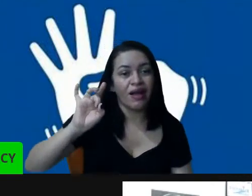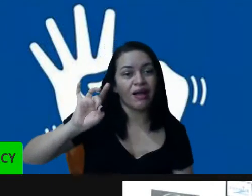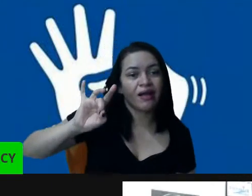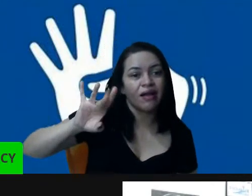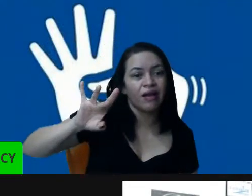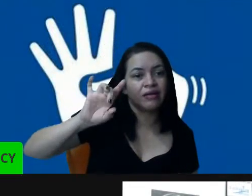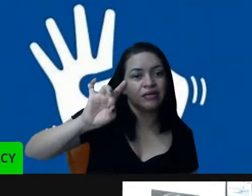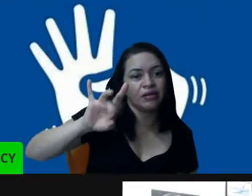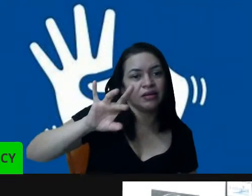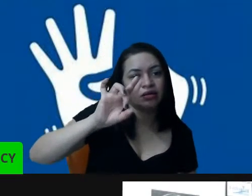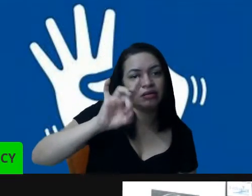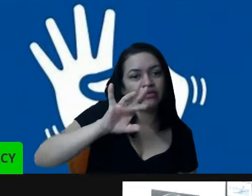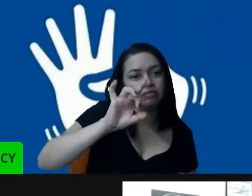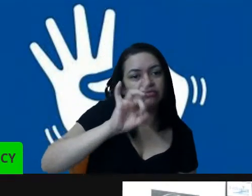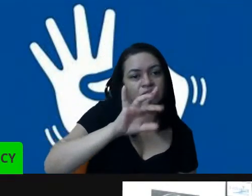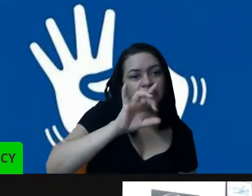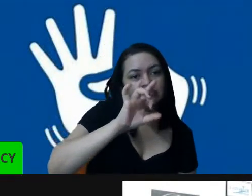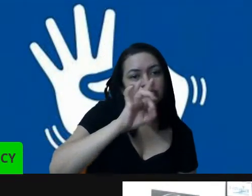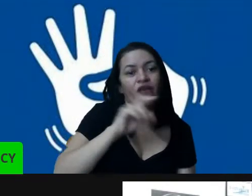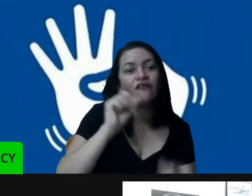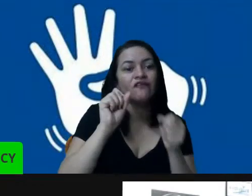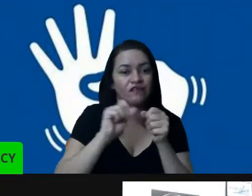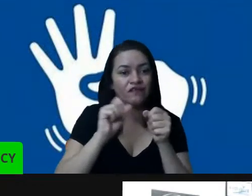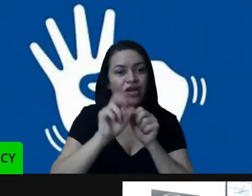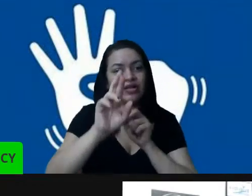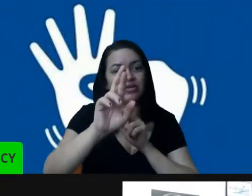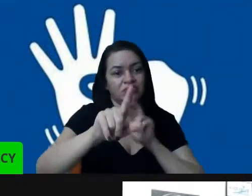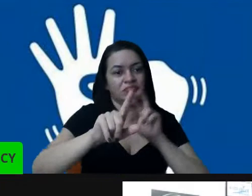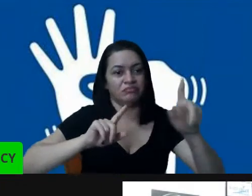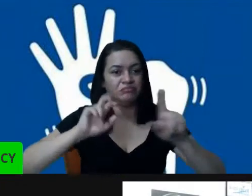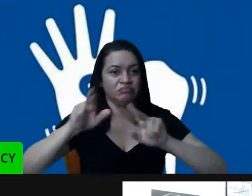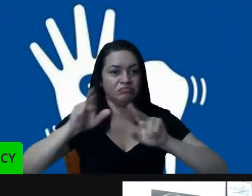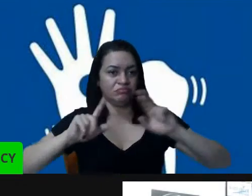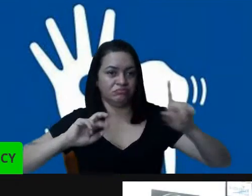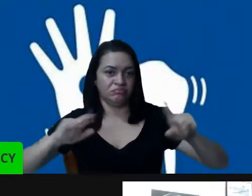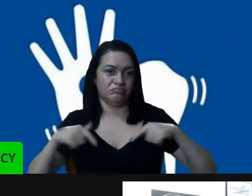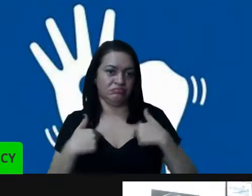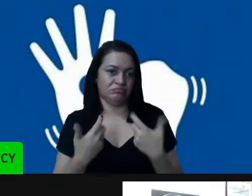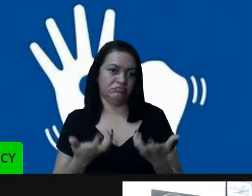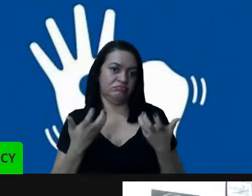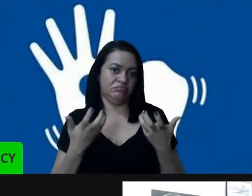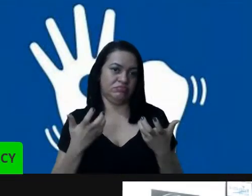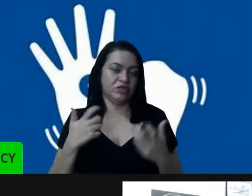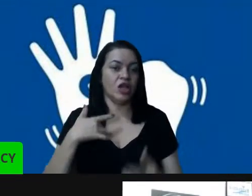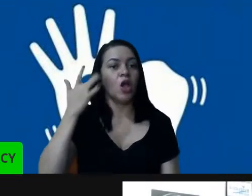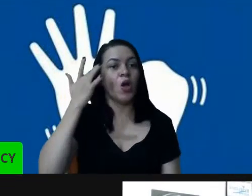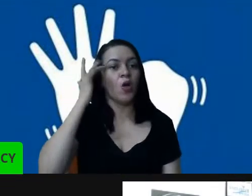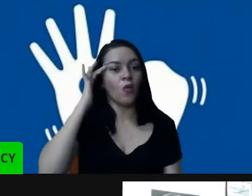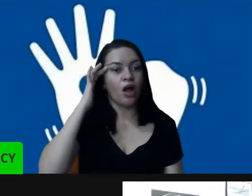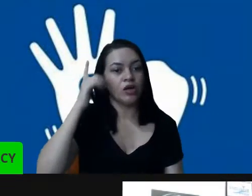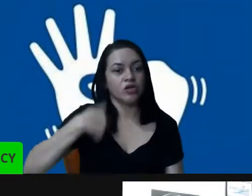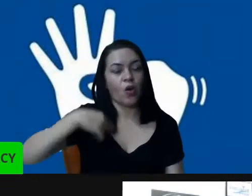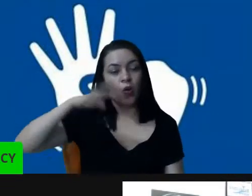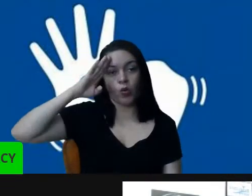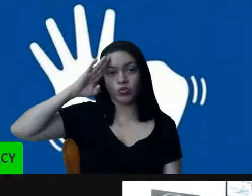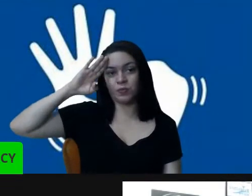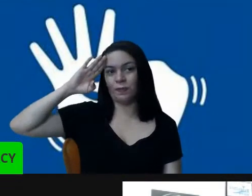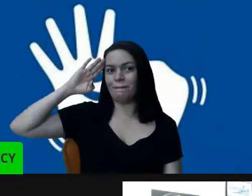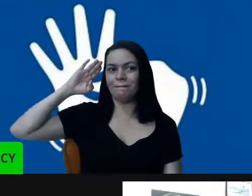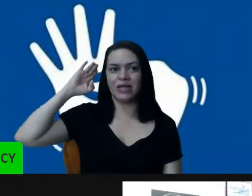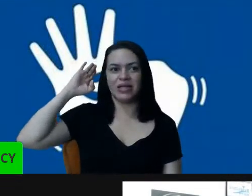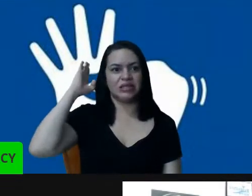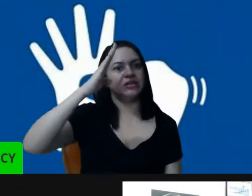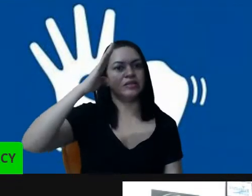e fazermos a diferença que a gente tanto quer, né? Eu acho que esse é o nosso principal, nossa